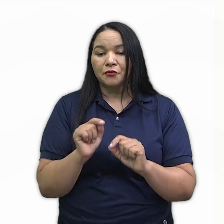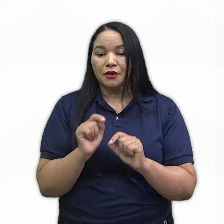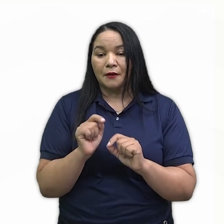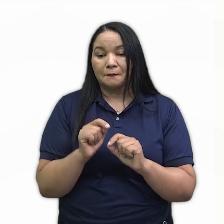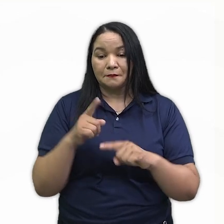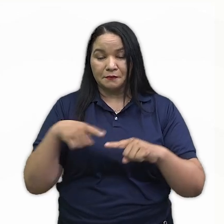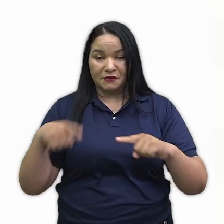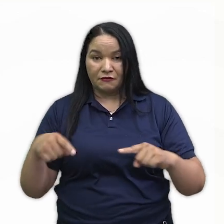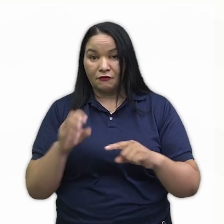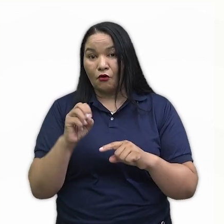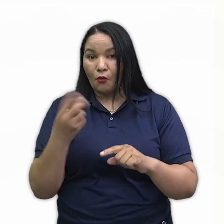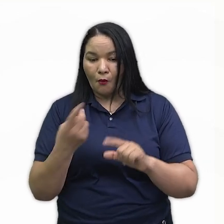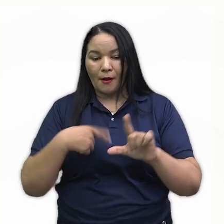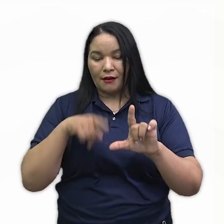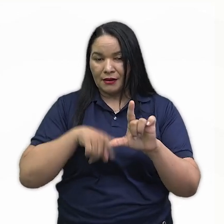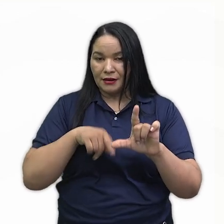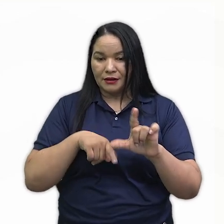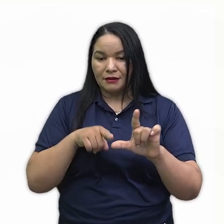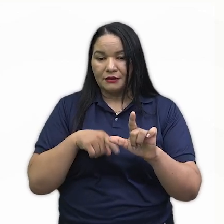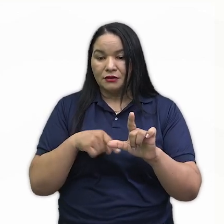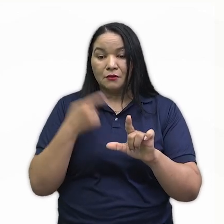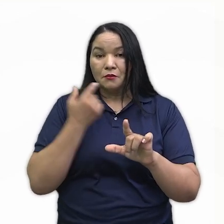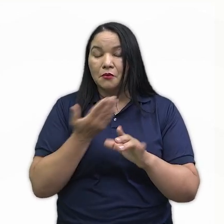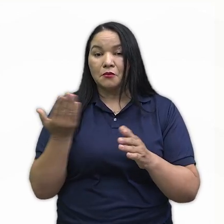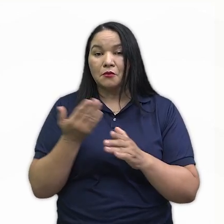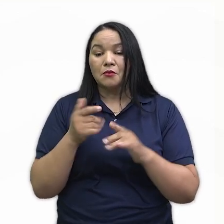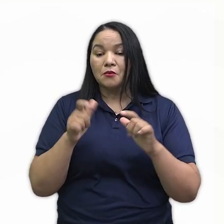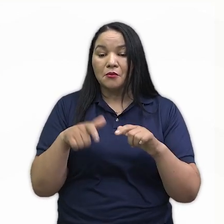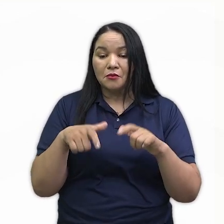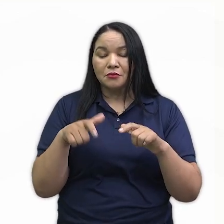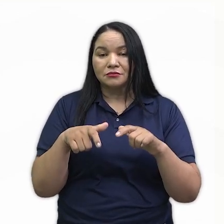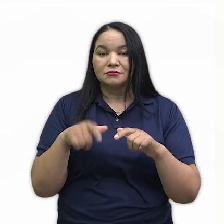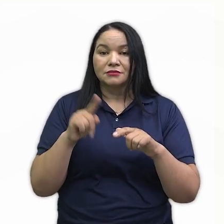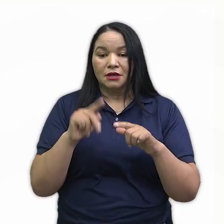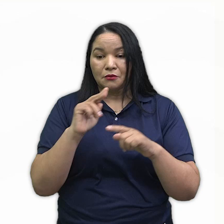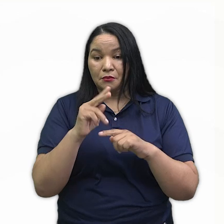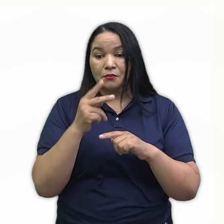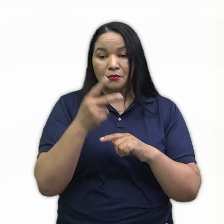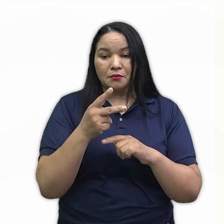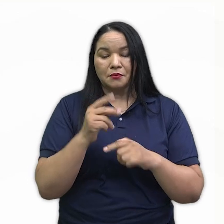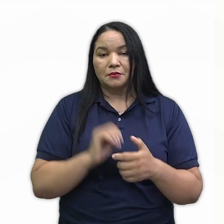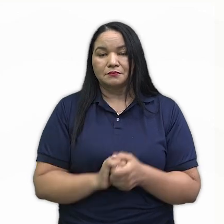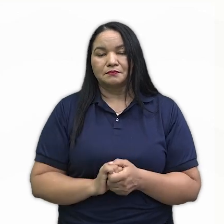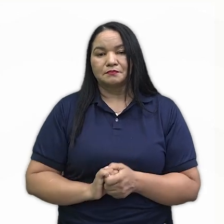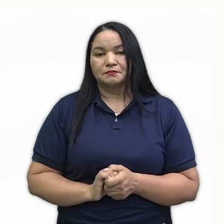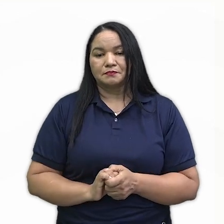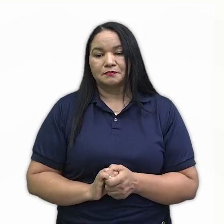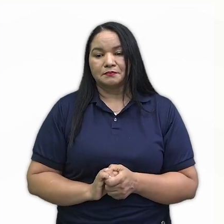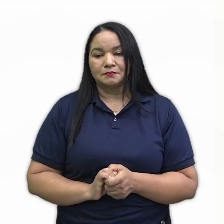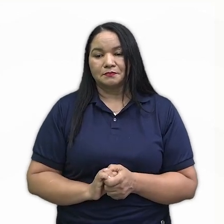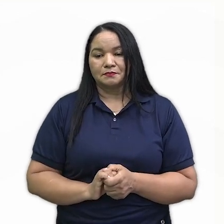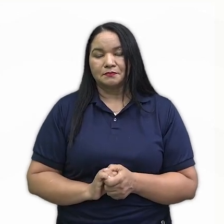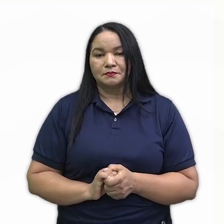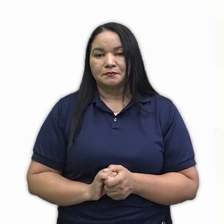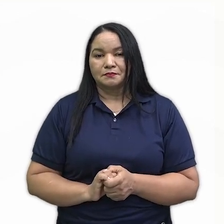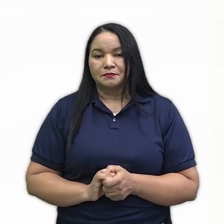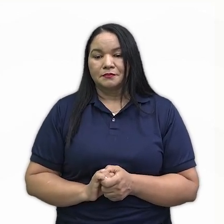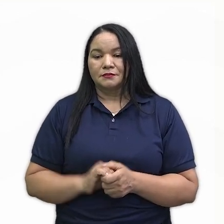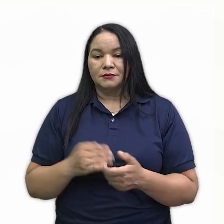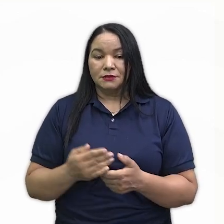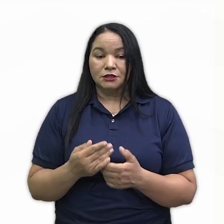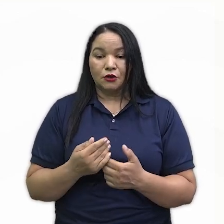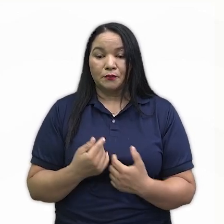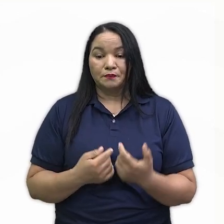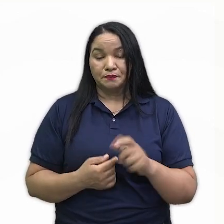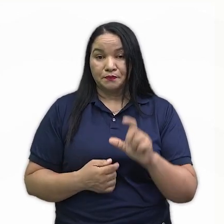a variável vai estar aparecendo onde? No expoente, tudo bem? Então, os logaritmos e as